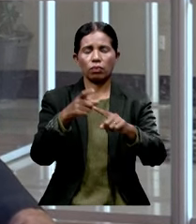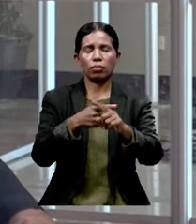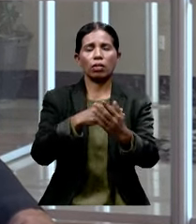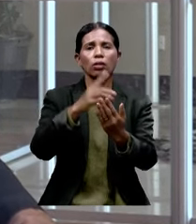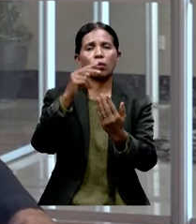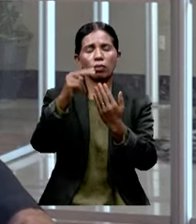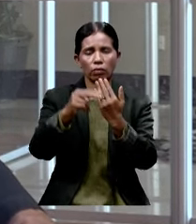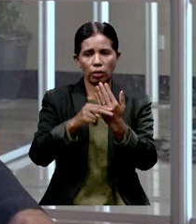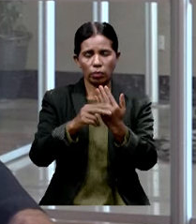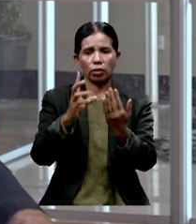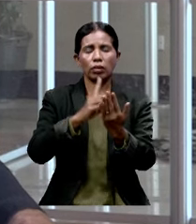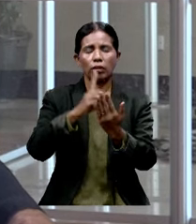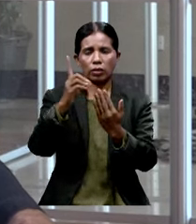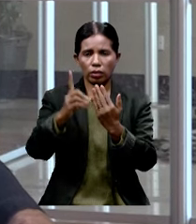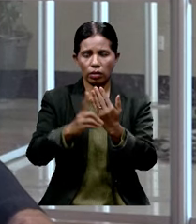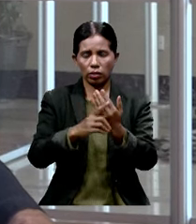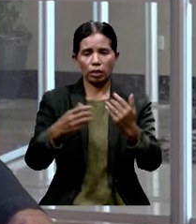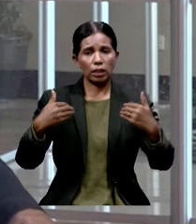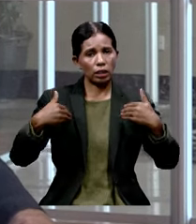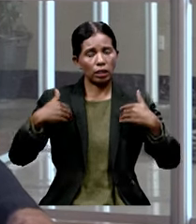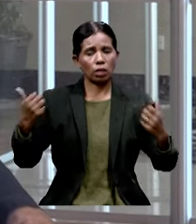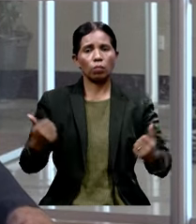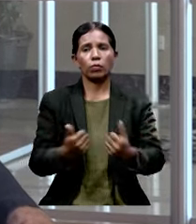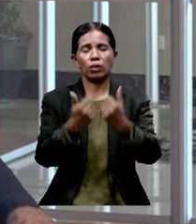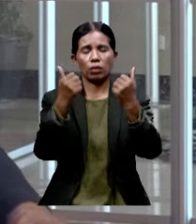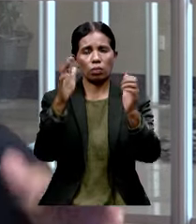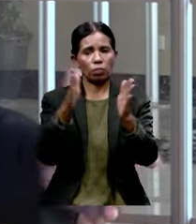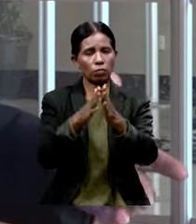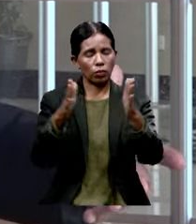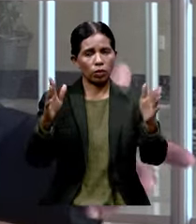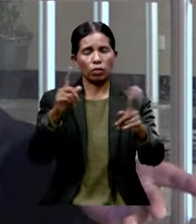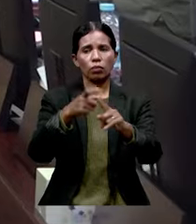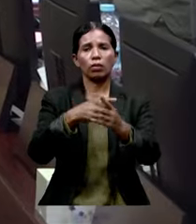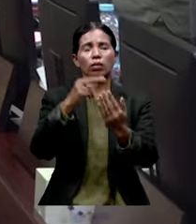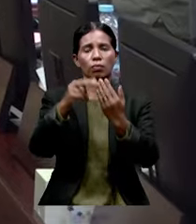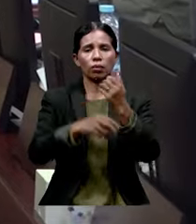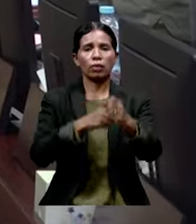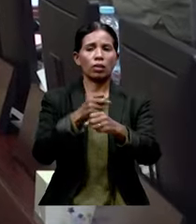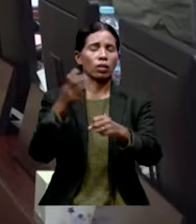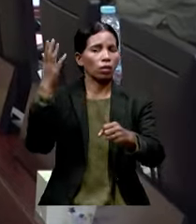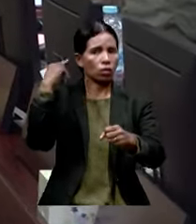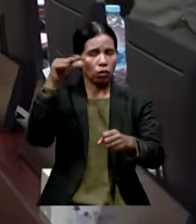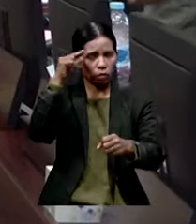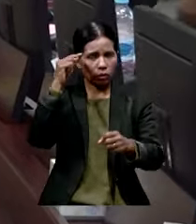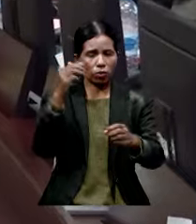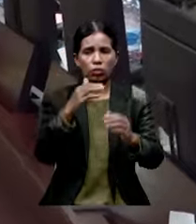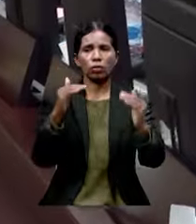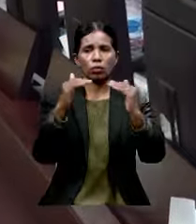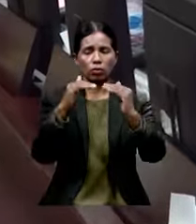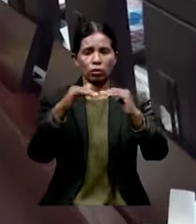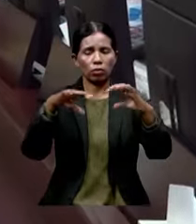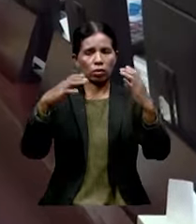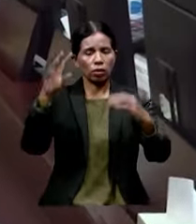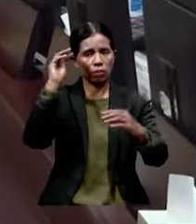dezembro, e competições. Antes, né, ia fula novembro, Tinancoto, governo lhe houve reunião com seu ministro,